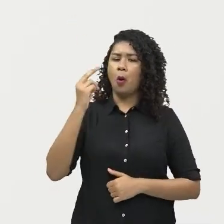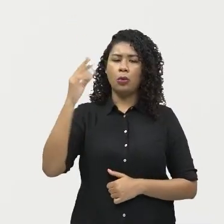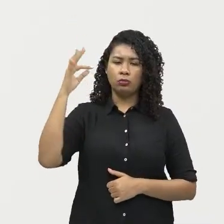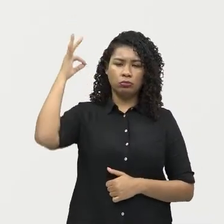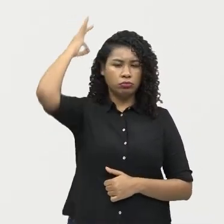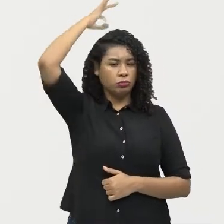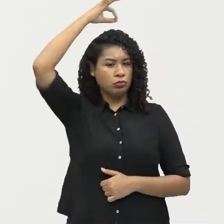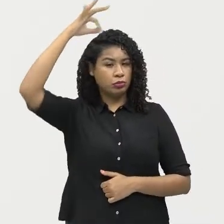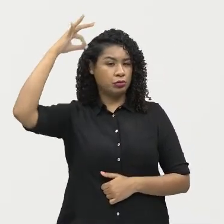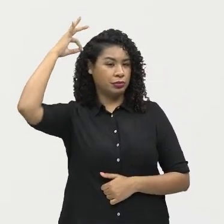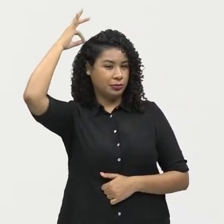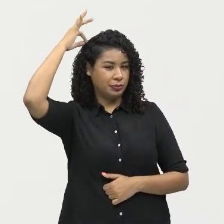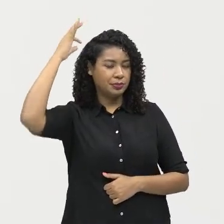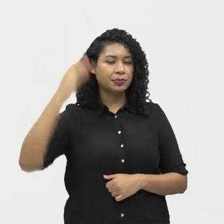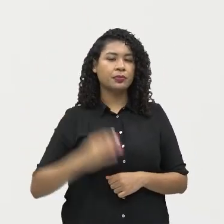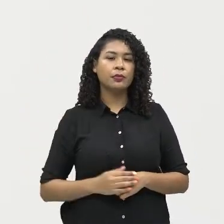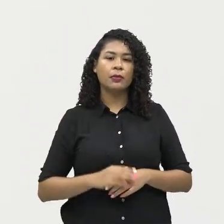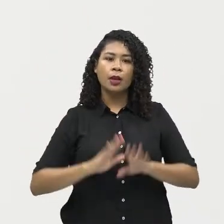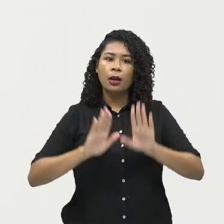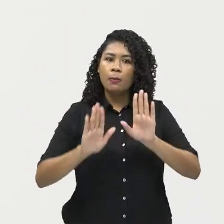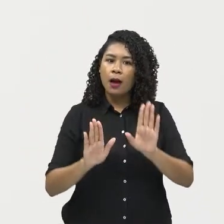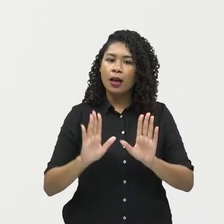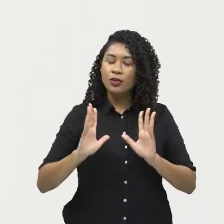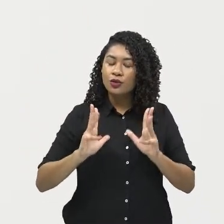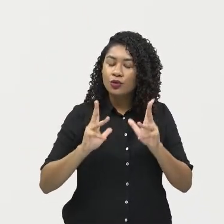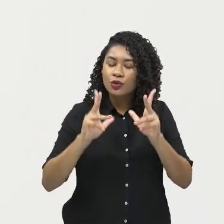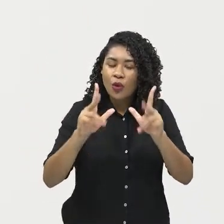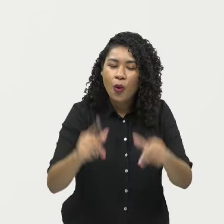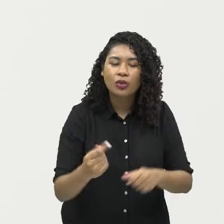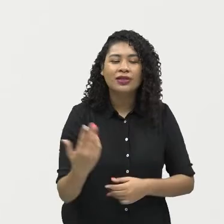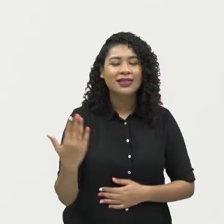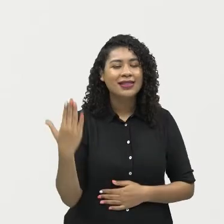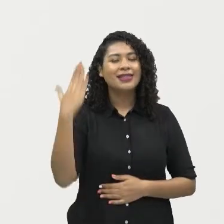interessante é que a consciência da morte,